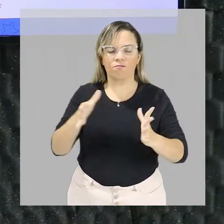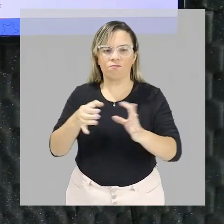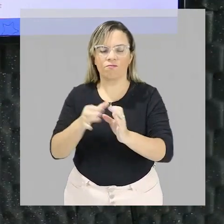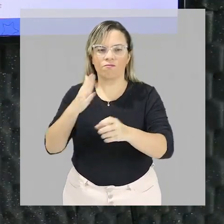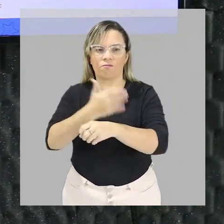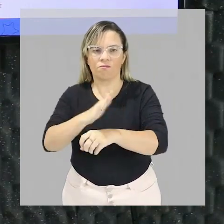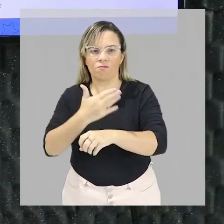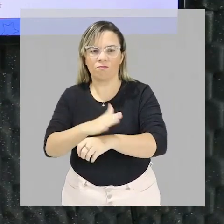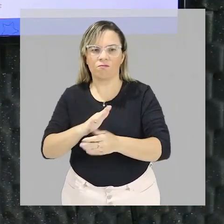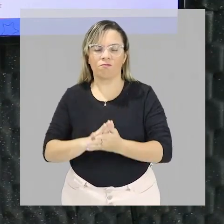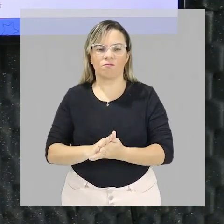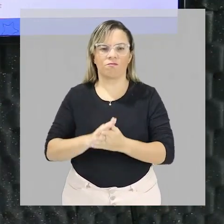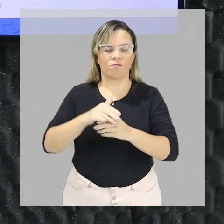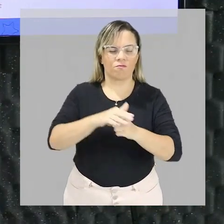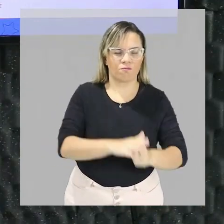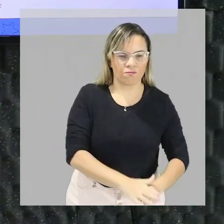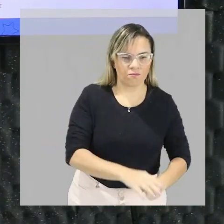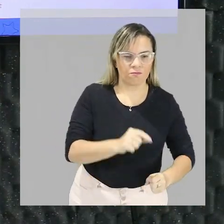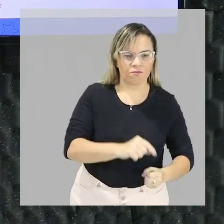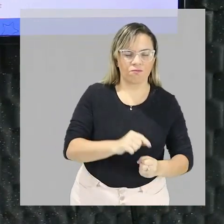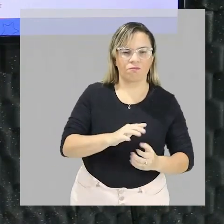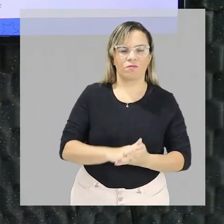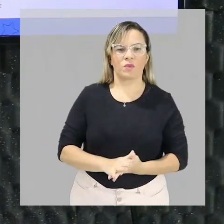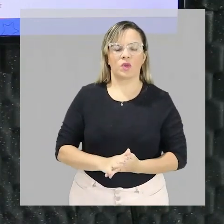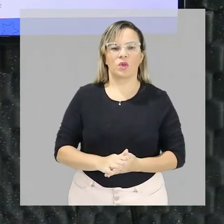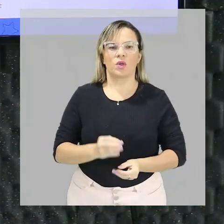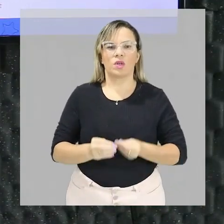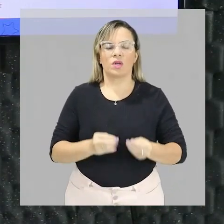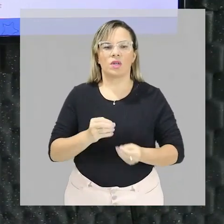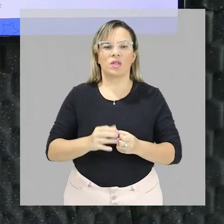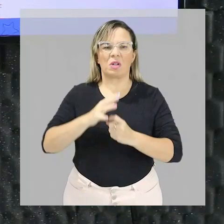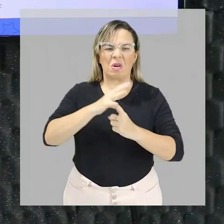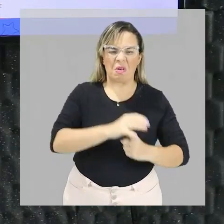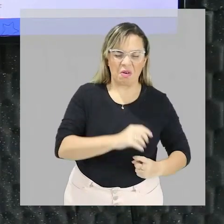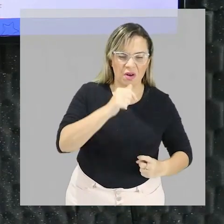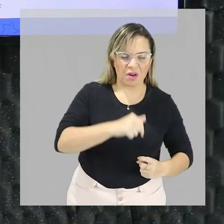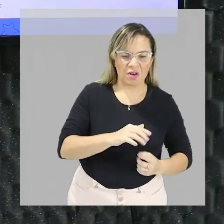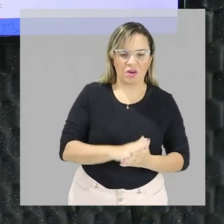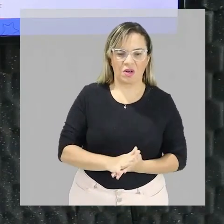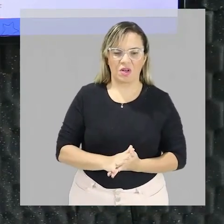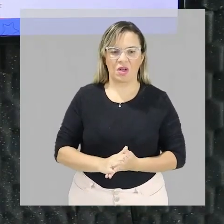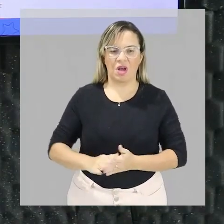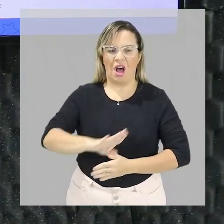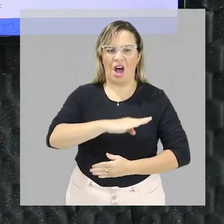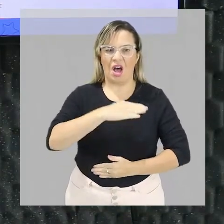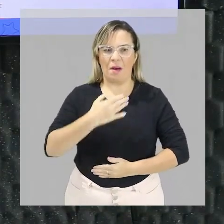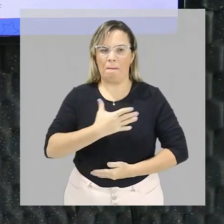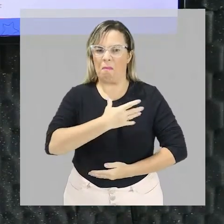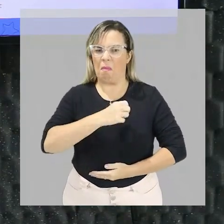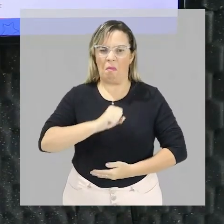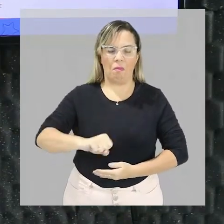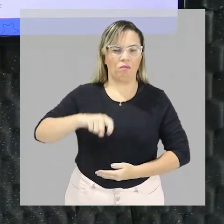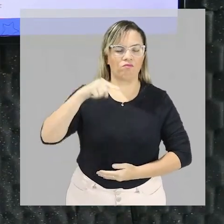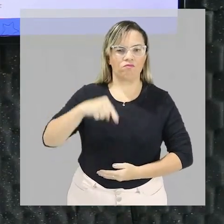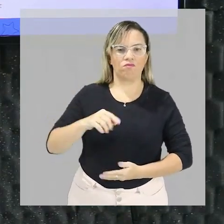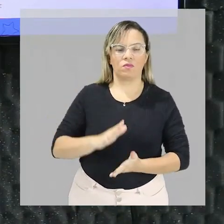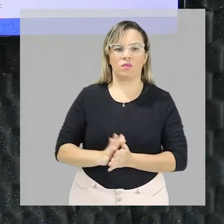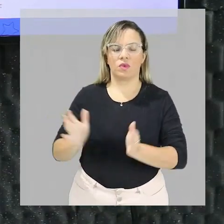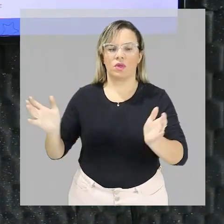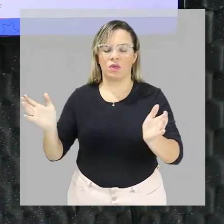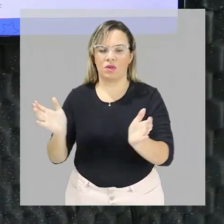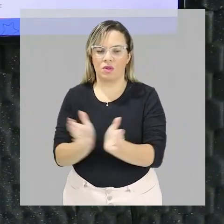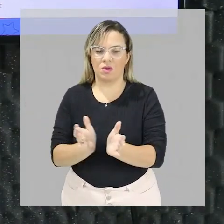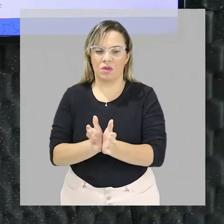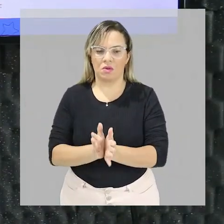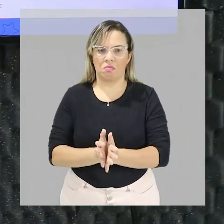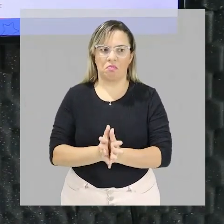práticas de torturas, assassinatos, desaparecimentos de determinados setores considerados como